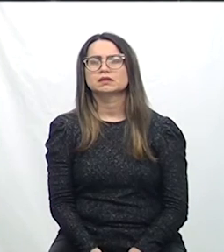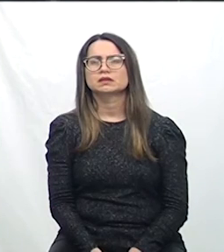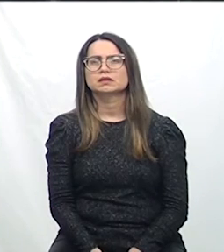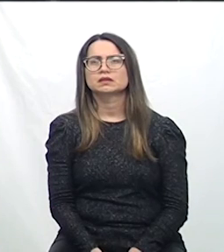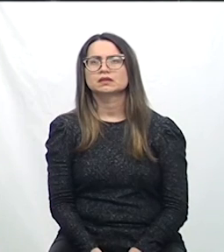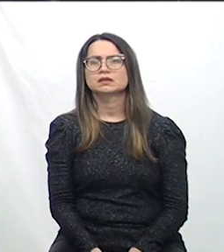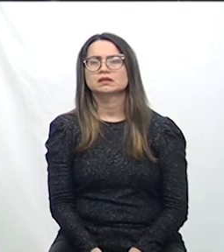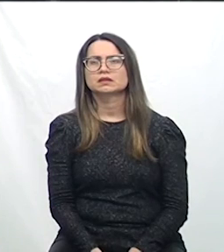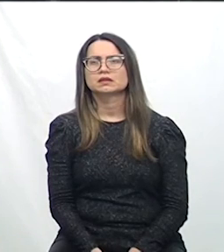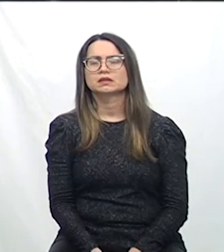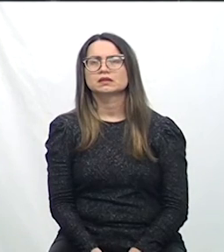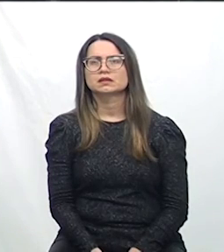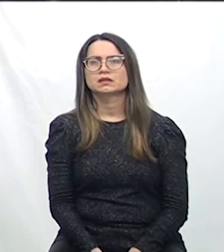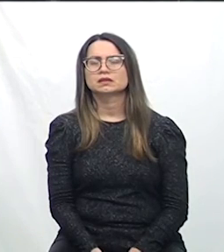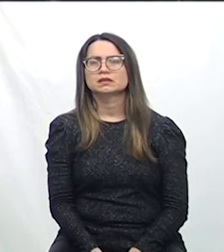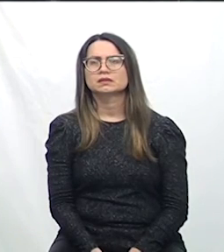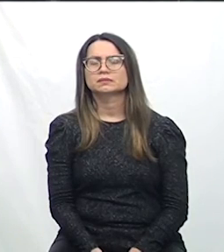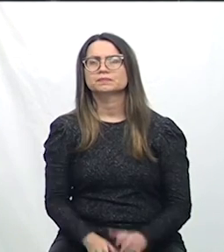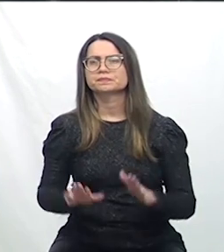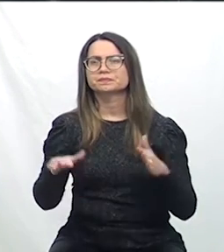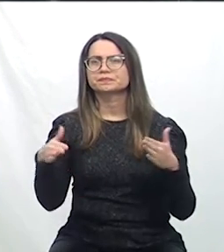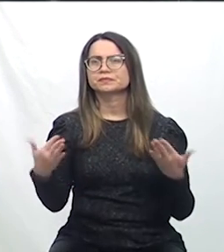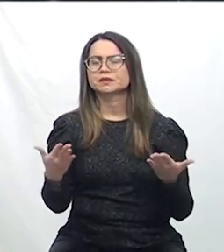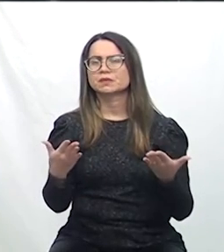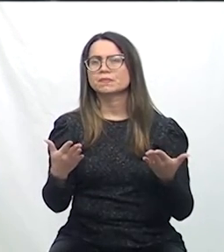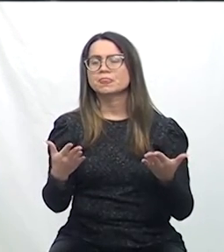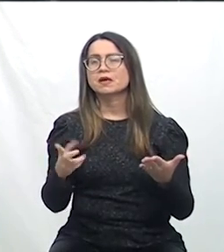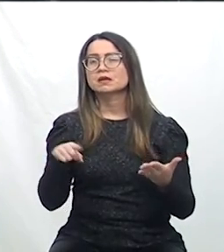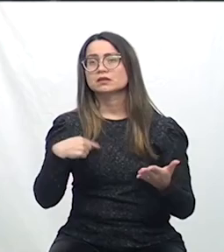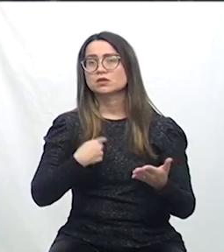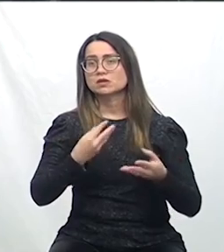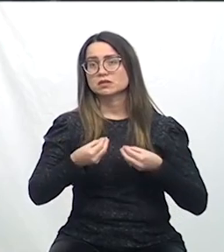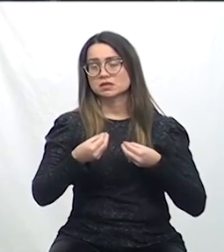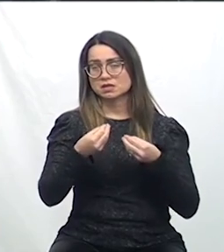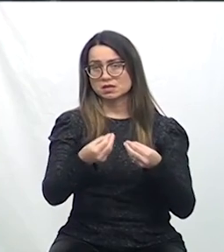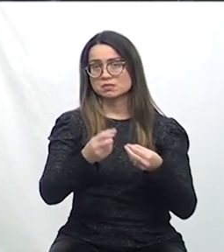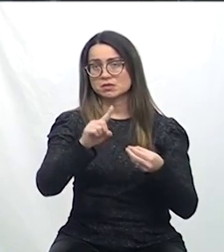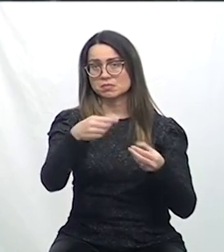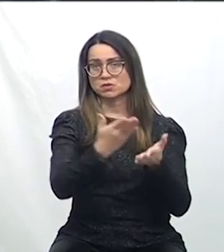Na verdade, para que a gente faça a entrega da moção logo após a sessão.